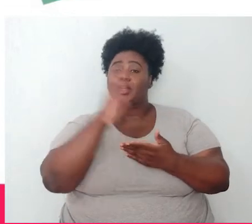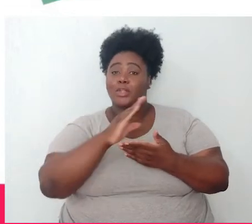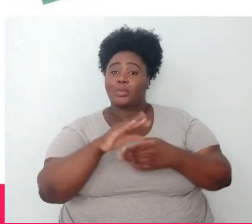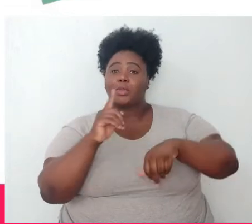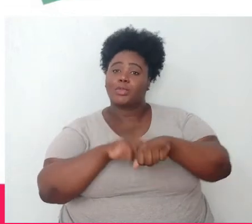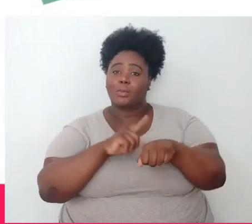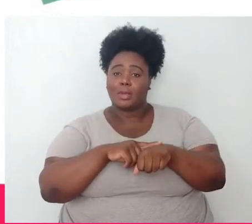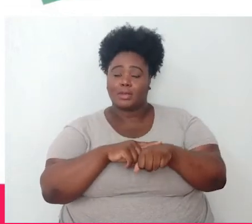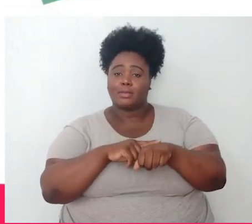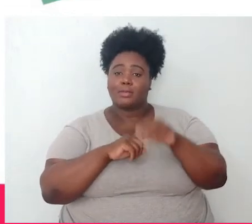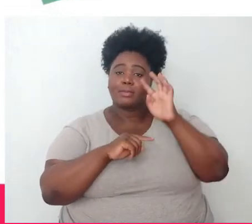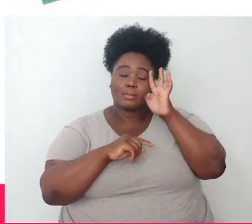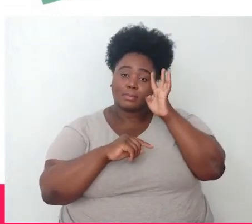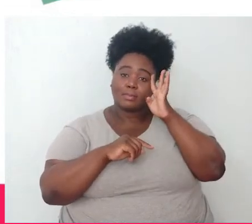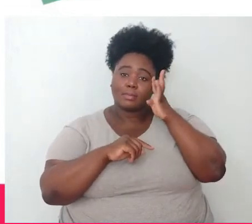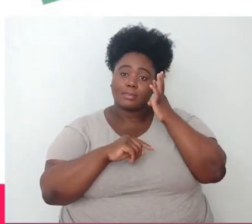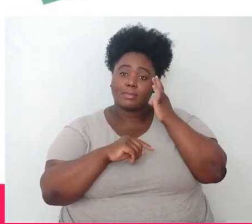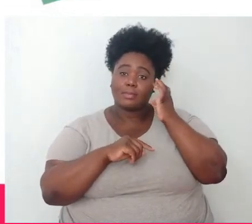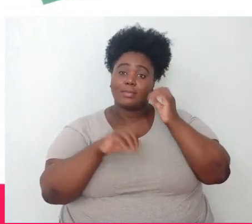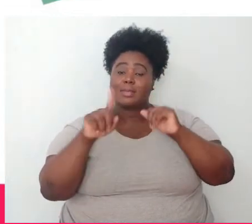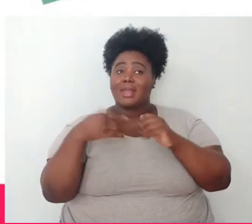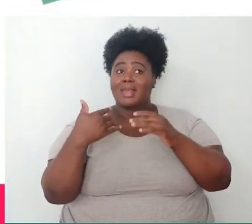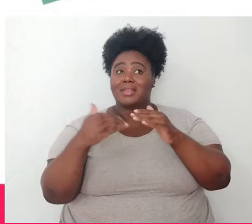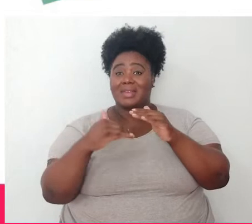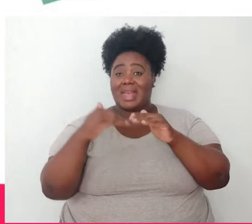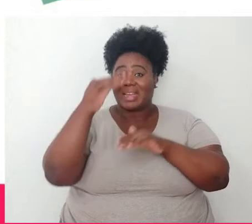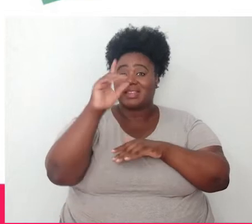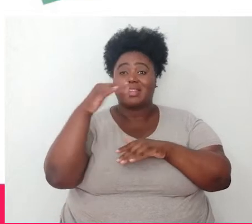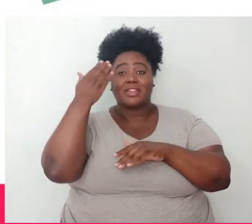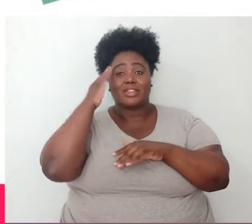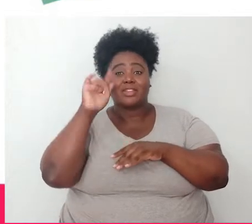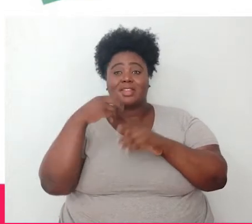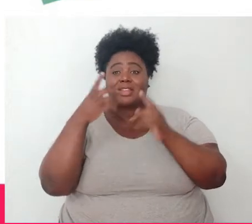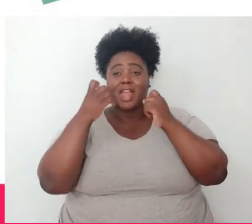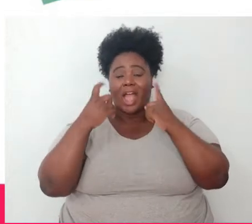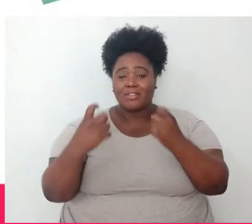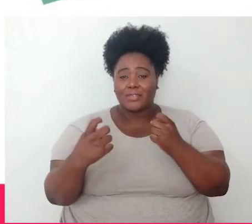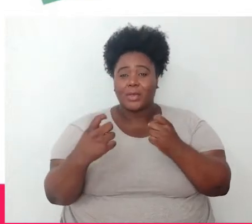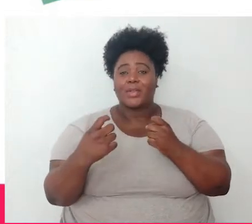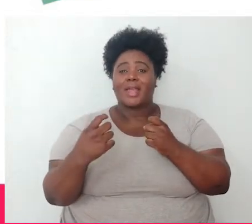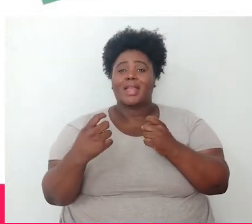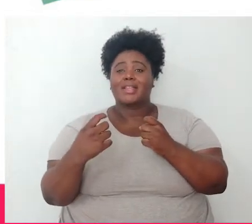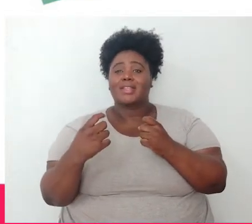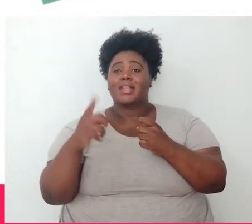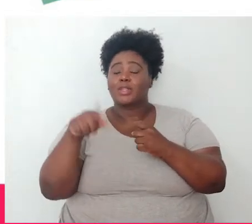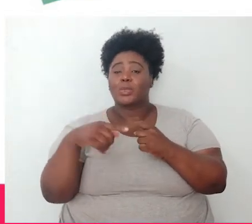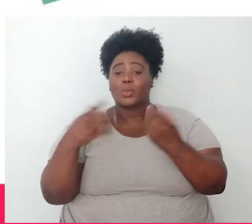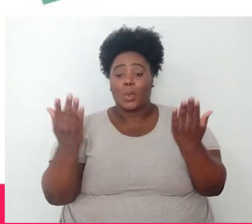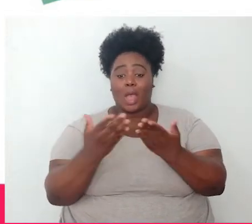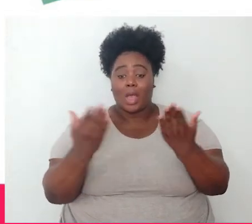período, ao meu ver, esteve num ápice de entender as violências do contemporâneo e